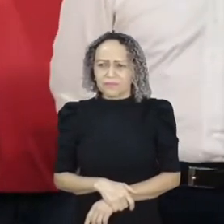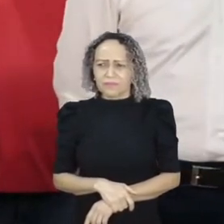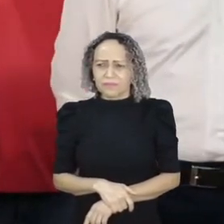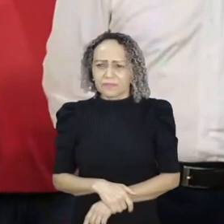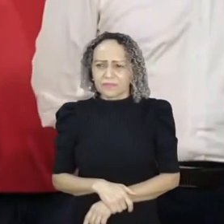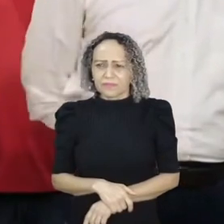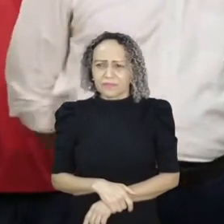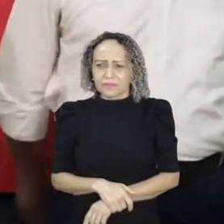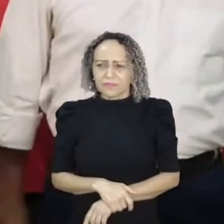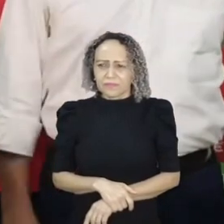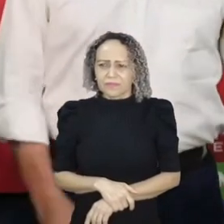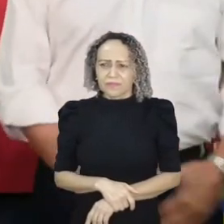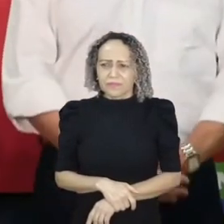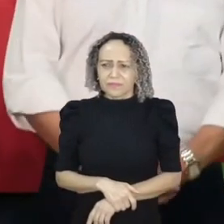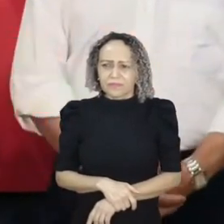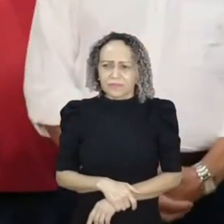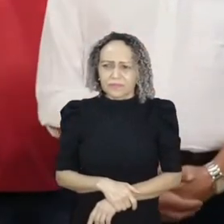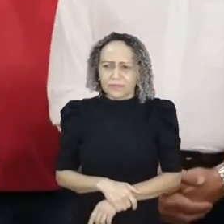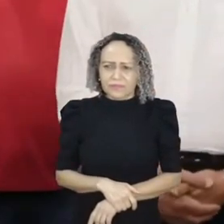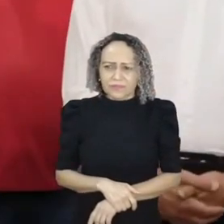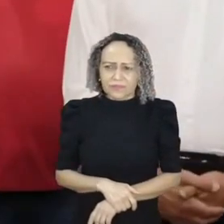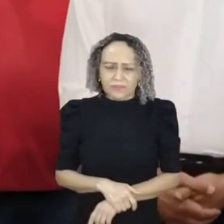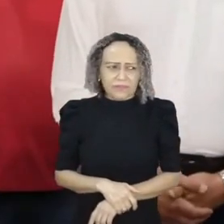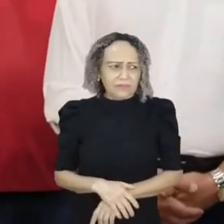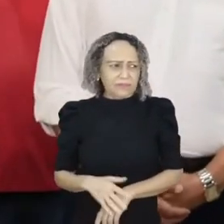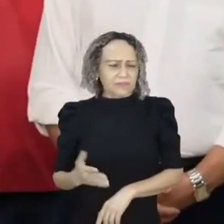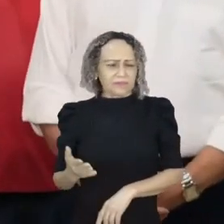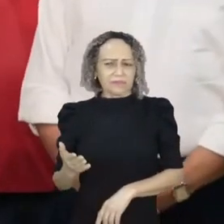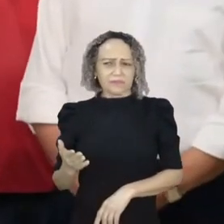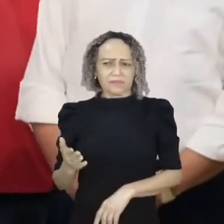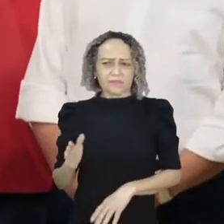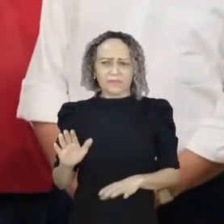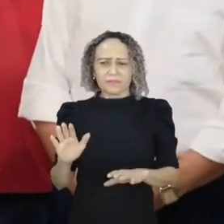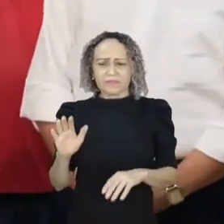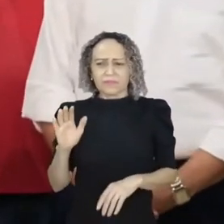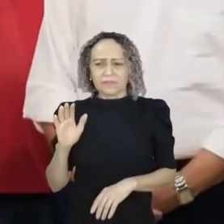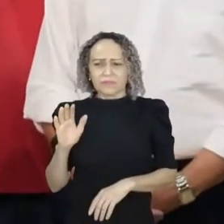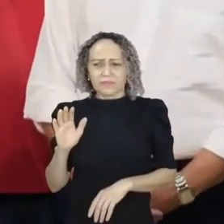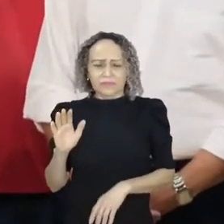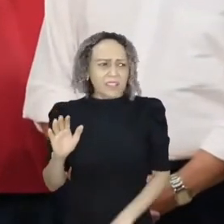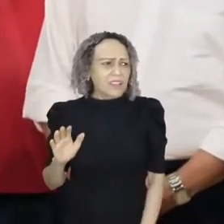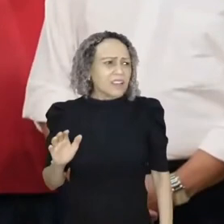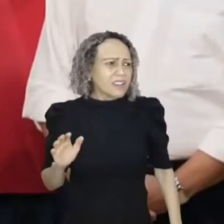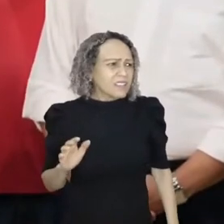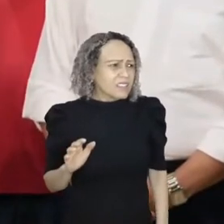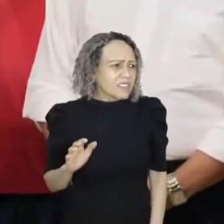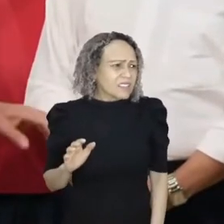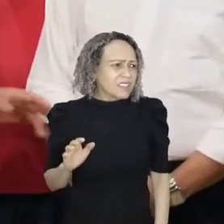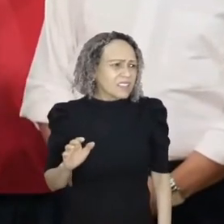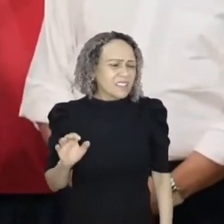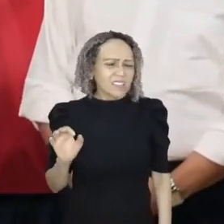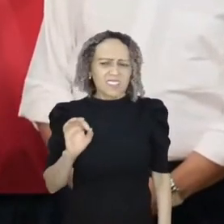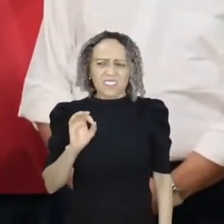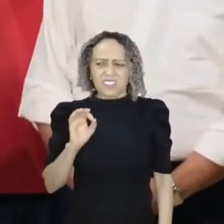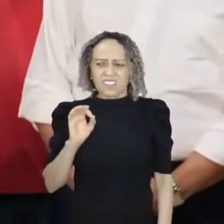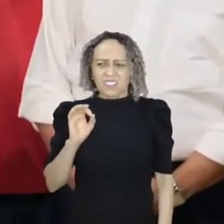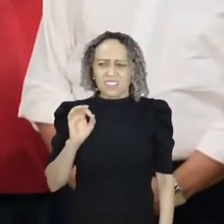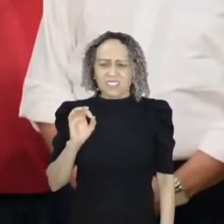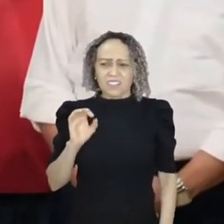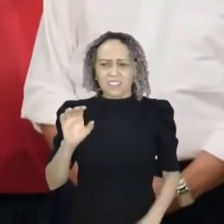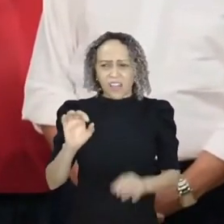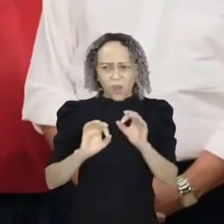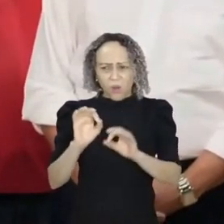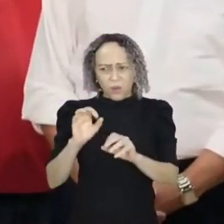Trabalhadores. Não votar a Campina é sempre uma alegria. Eu participei aqui ativamente da vitória do